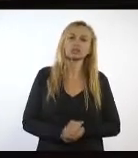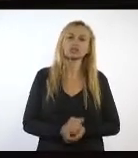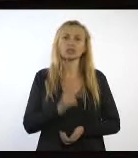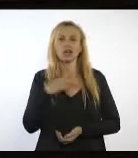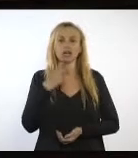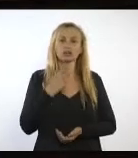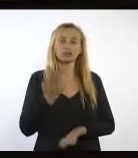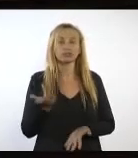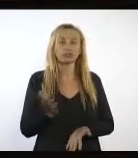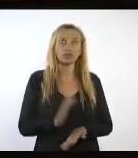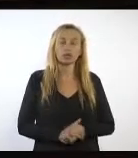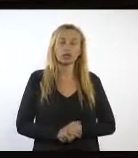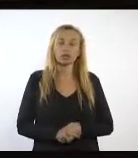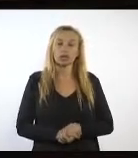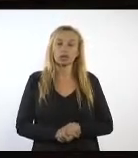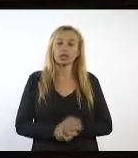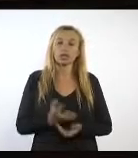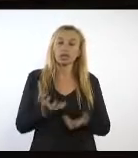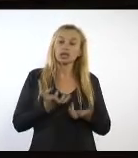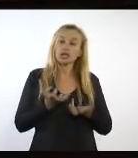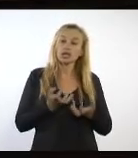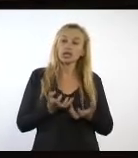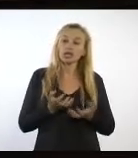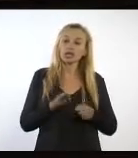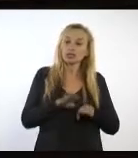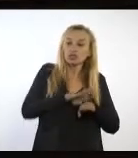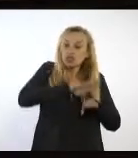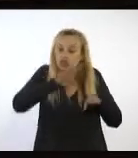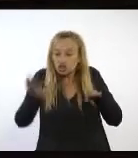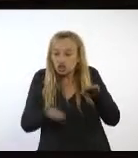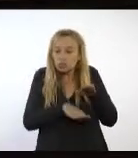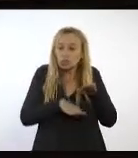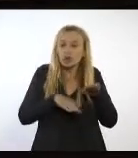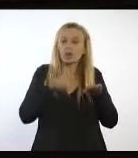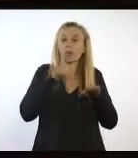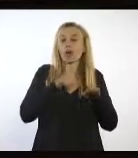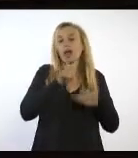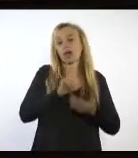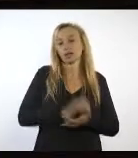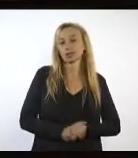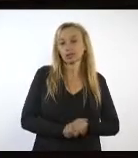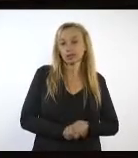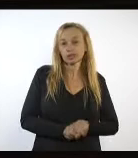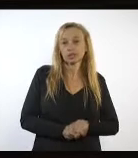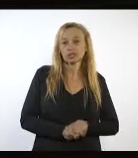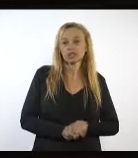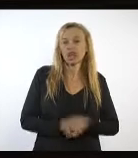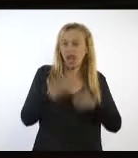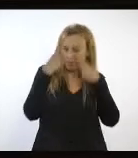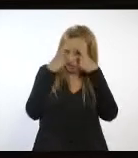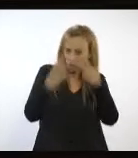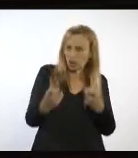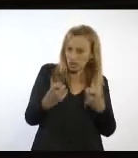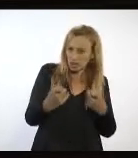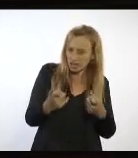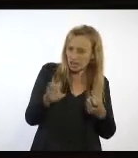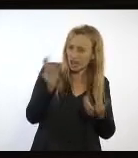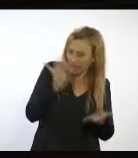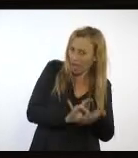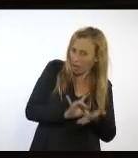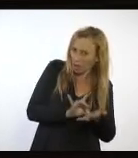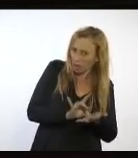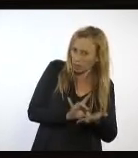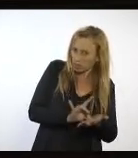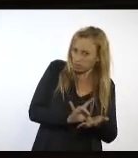colocando e tentando inferiorizar mulheres. Ou seja, a violência, ela